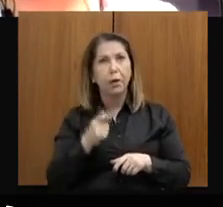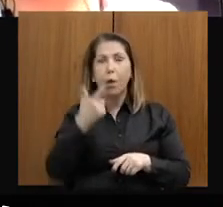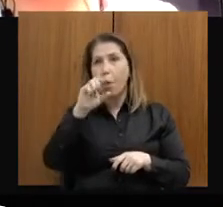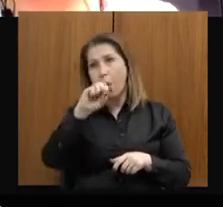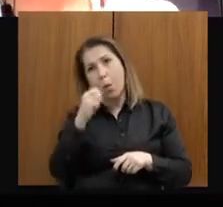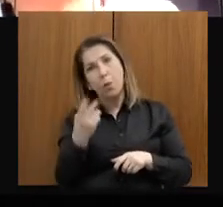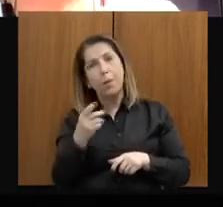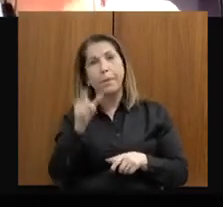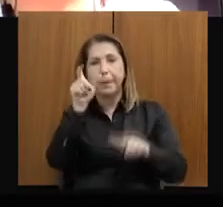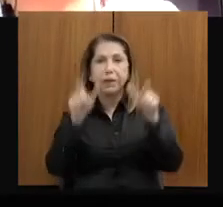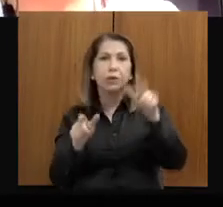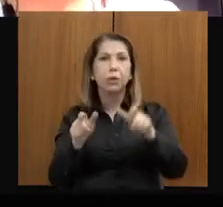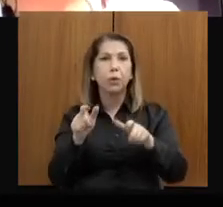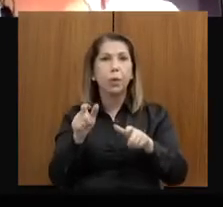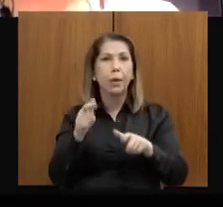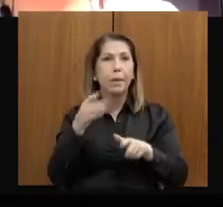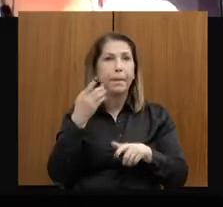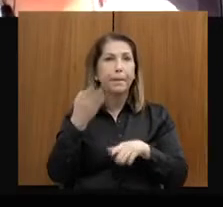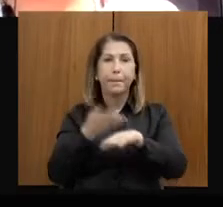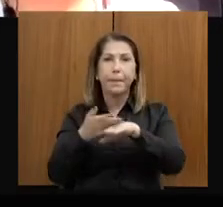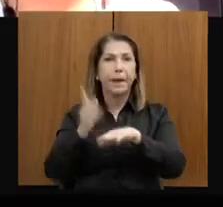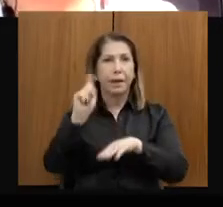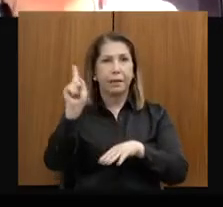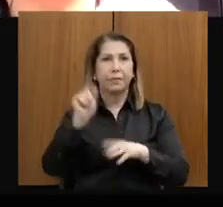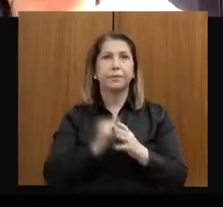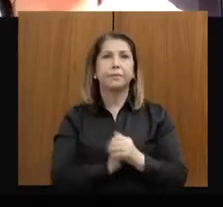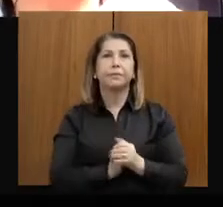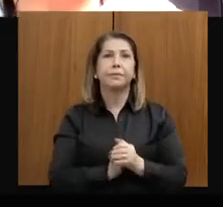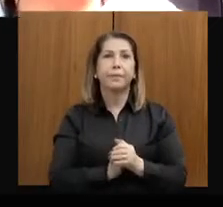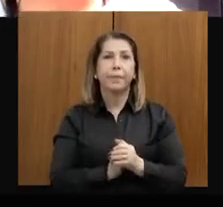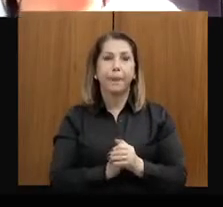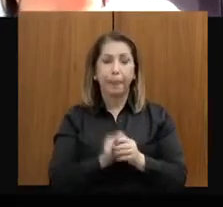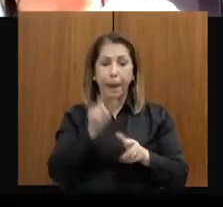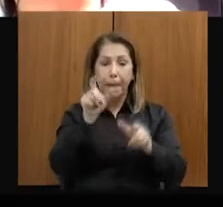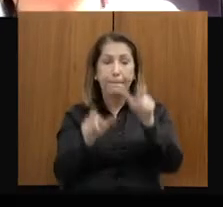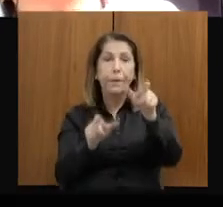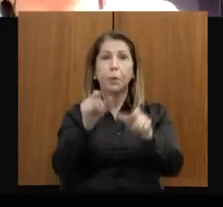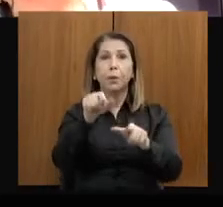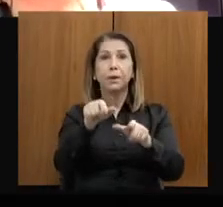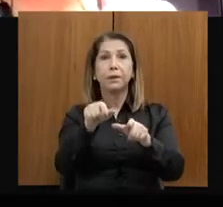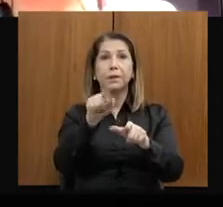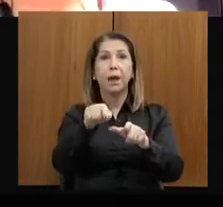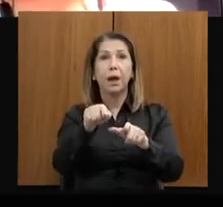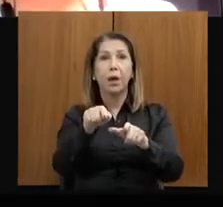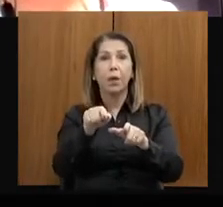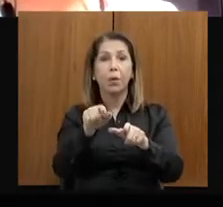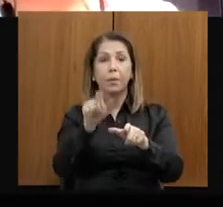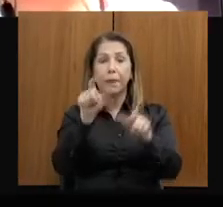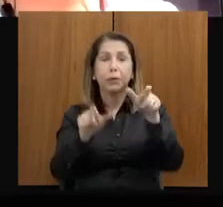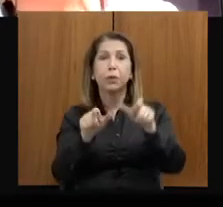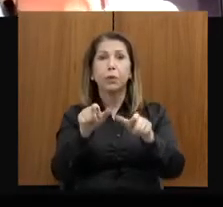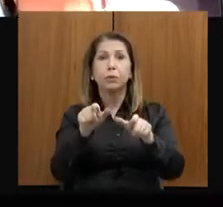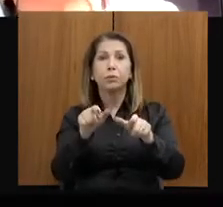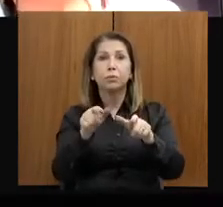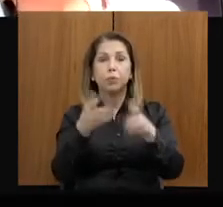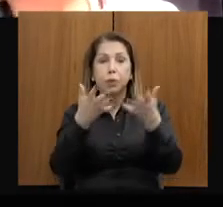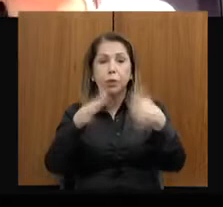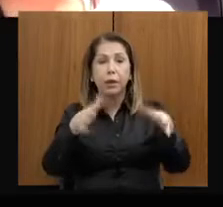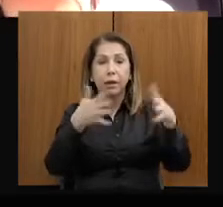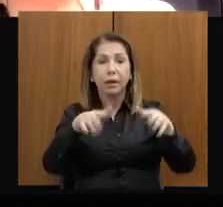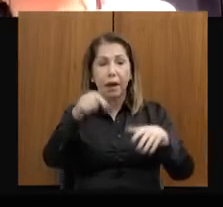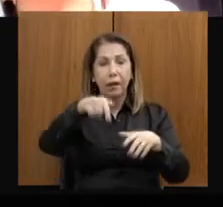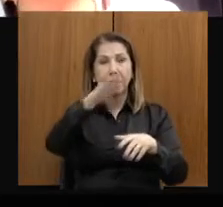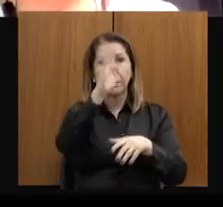não-brancas besouro eliminação das existências dessa população que nunca foi desejada nesse hoje